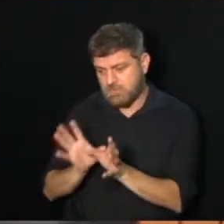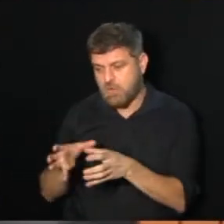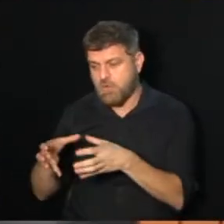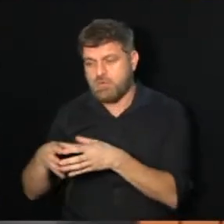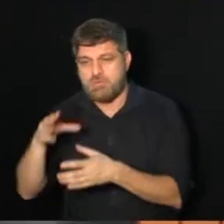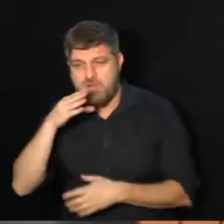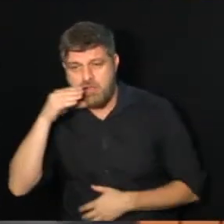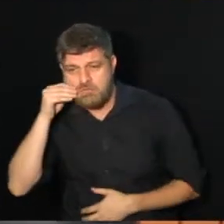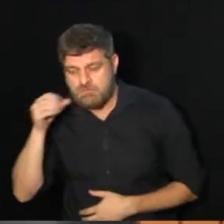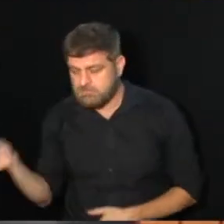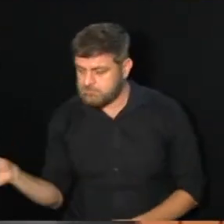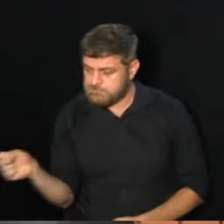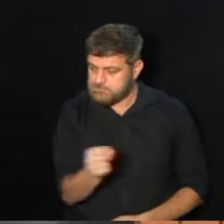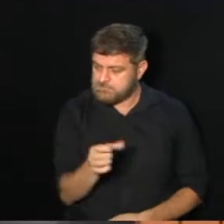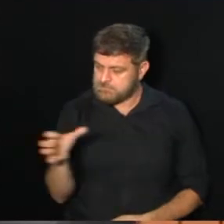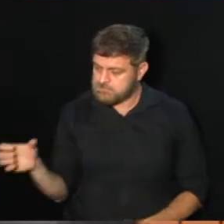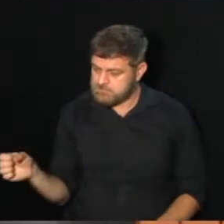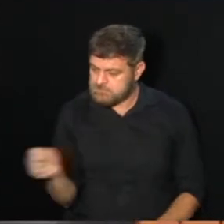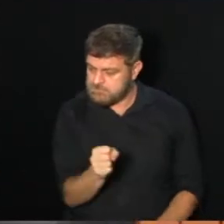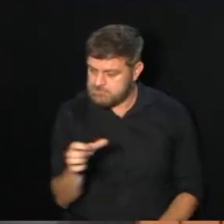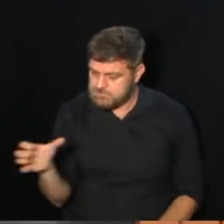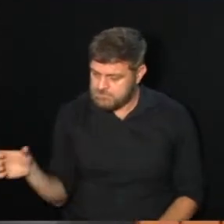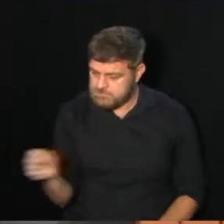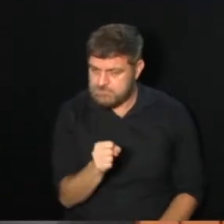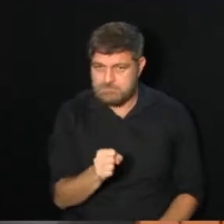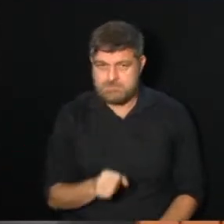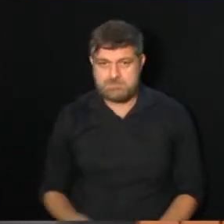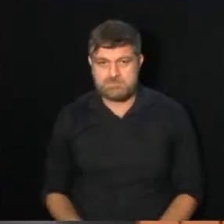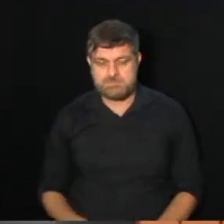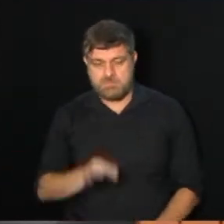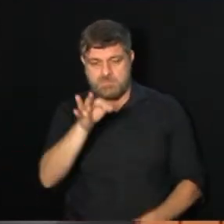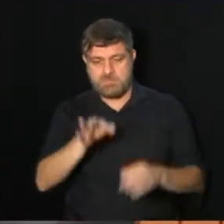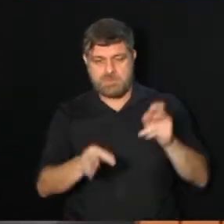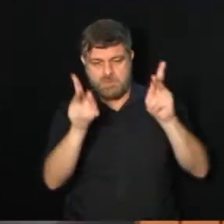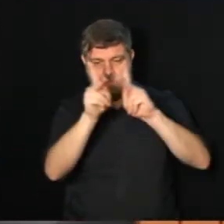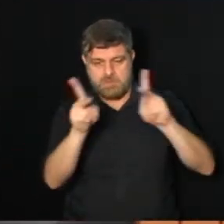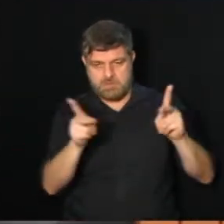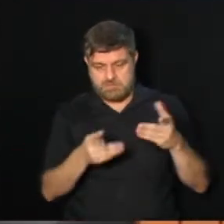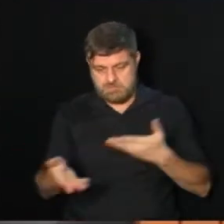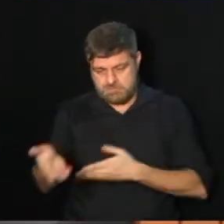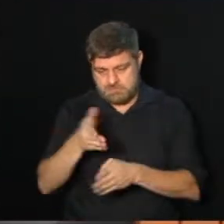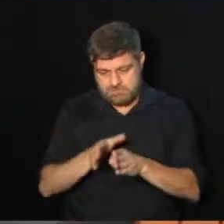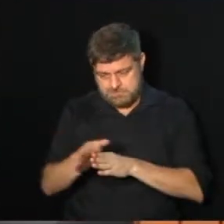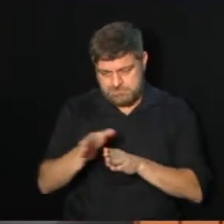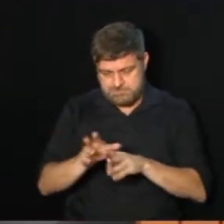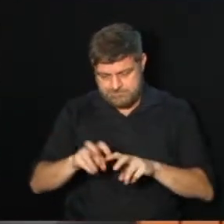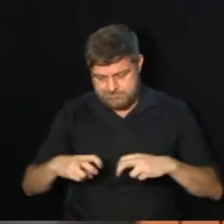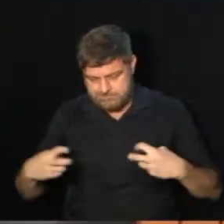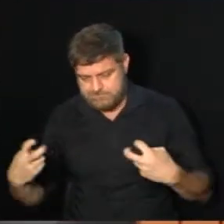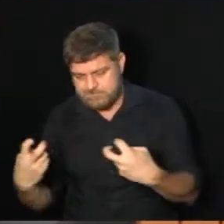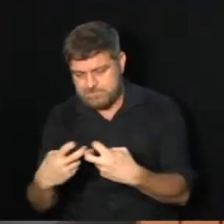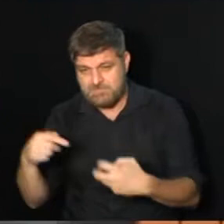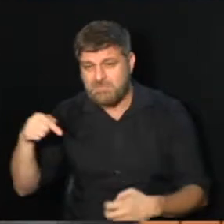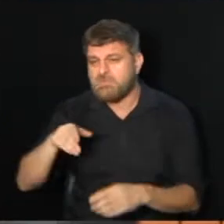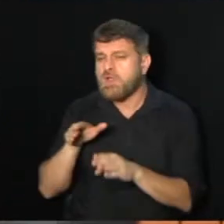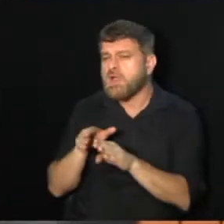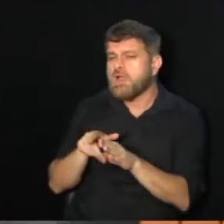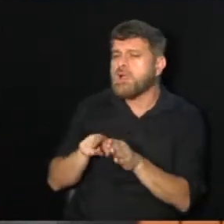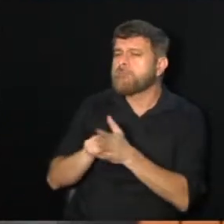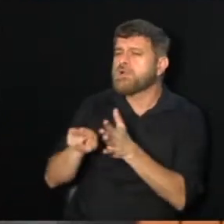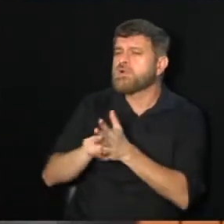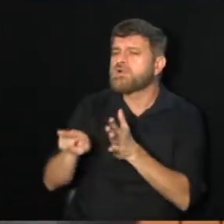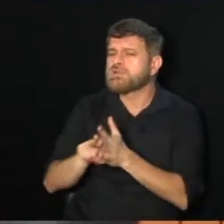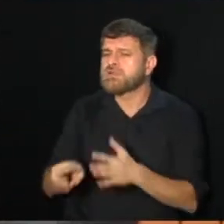pichadores, eles foram levados para a justiça restaurativa, para se trabalhar em círculos restaurativos. E foi perguntado: